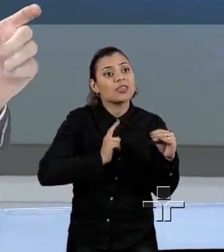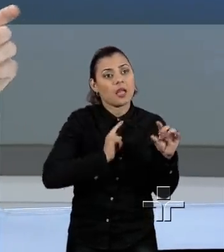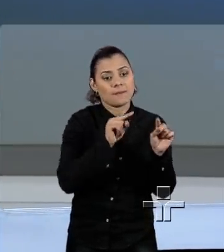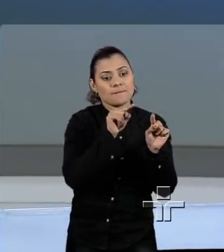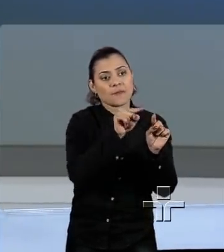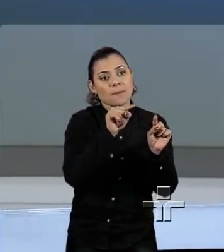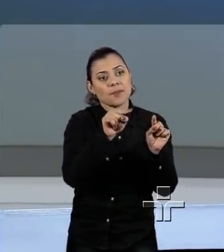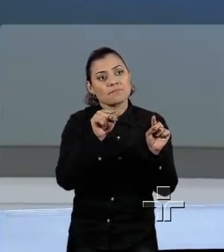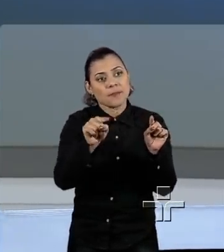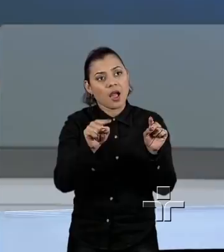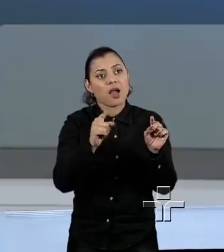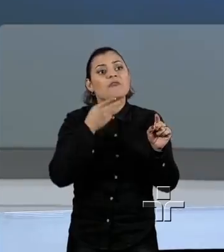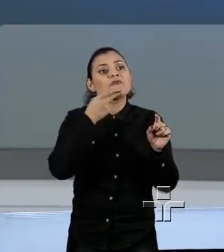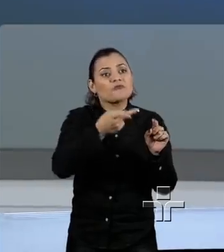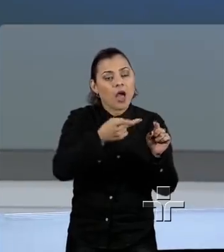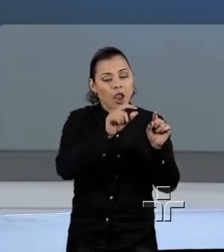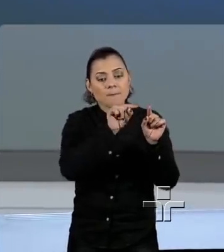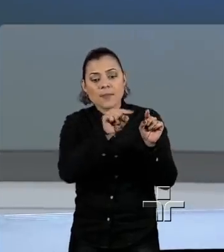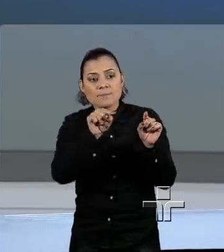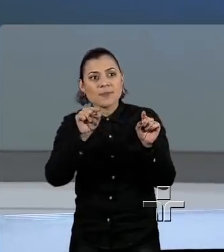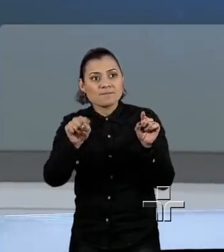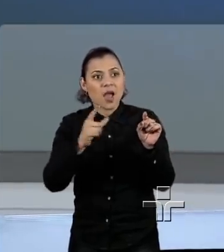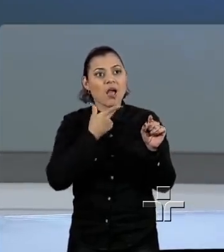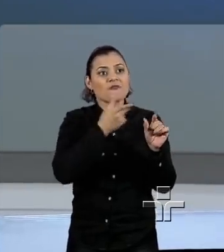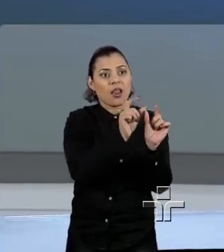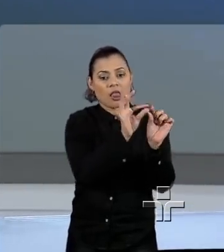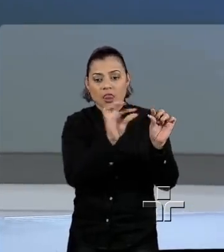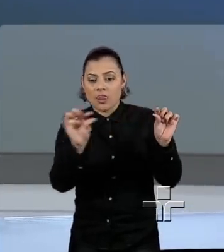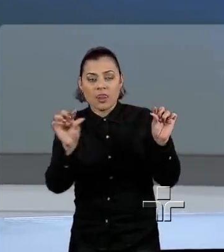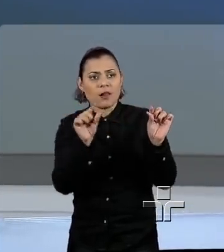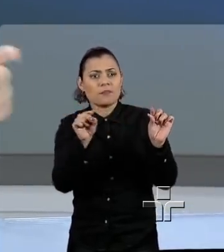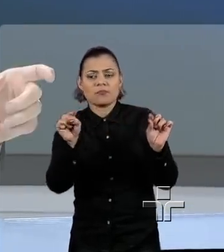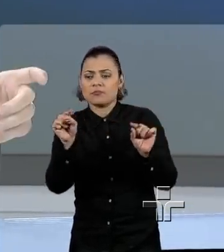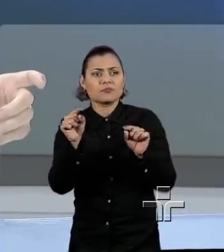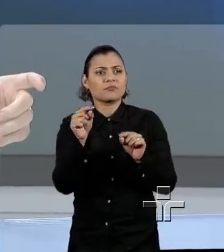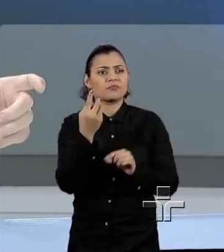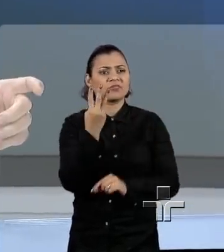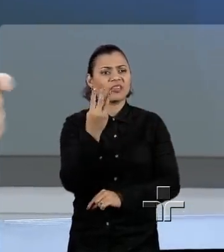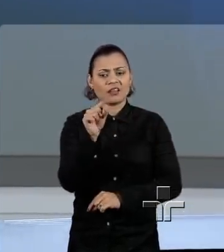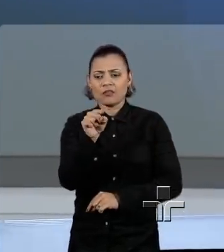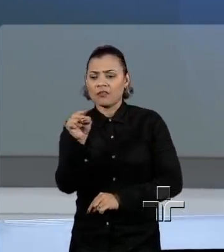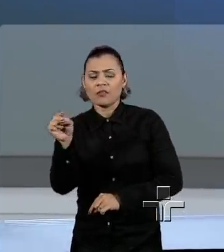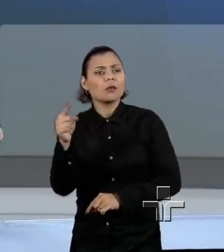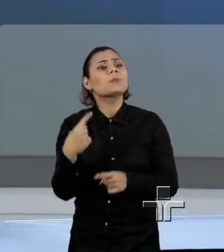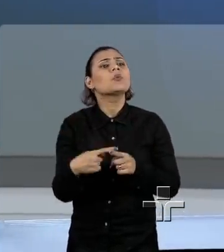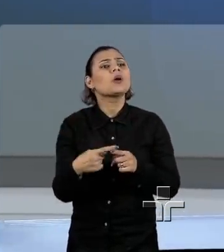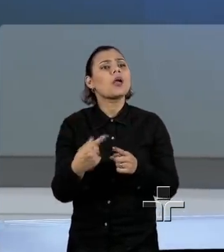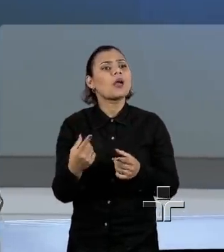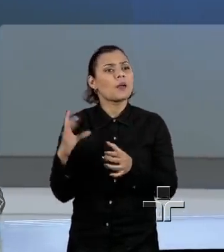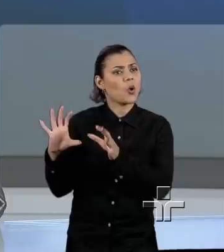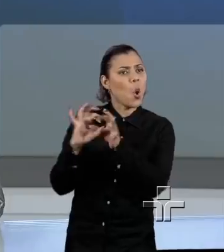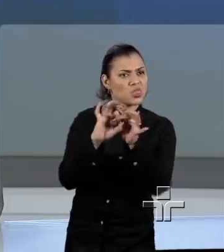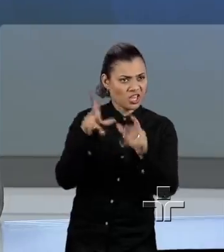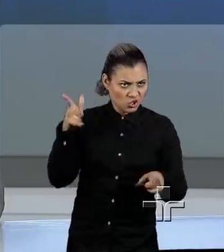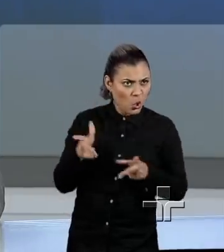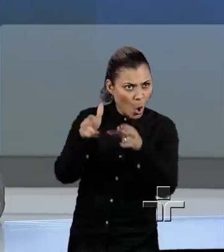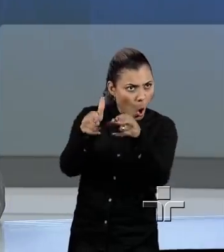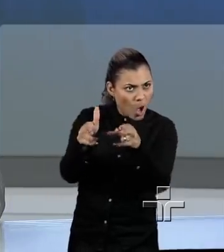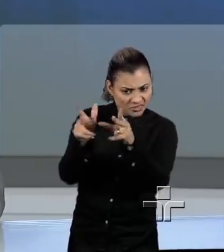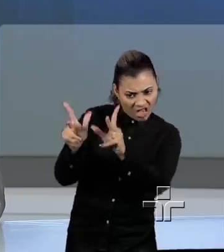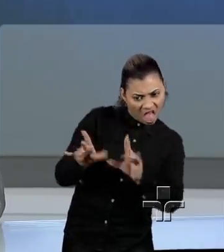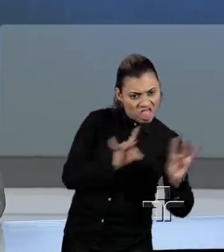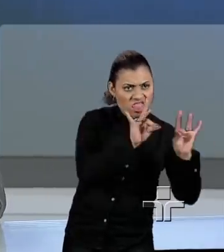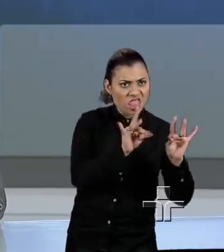uma fala, 3 pontinhos e depois uma outra fala. O que tem nesses 3 pontinhos? Isso foi tirado do contexto? Então, existe uma coisa